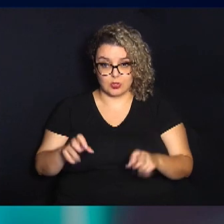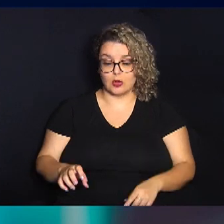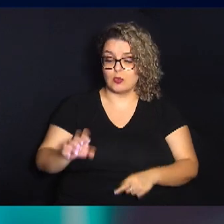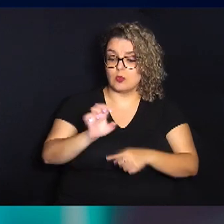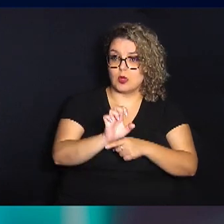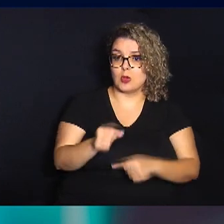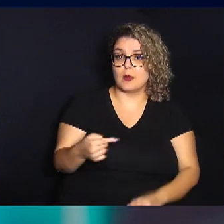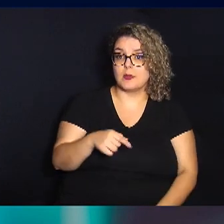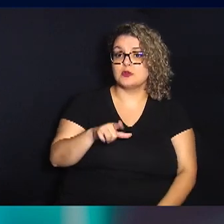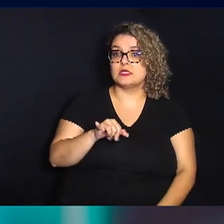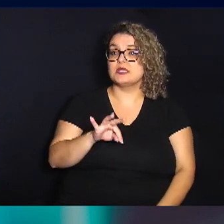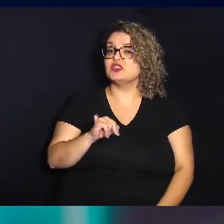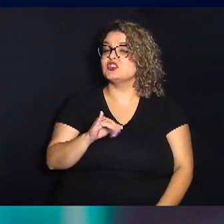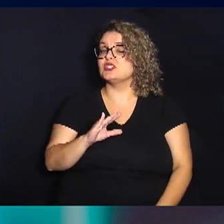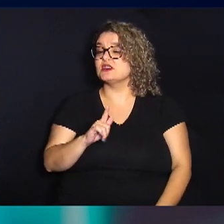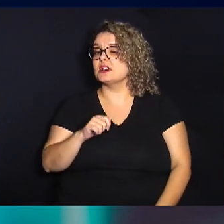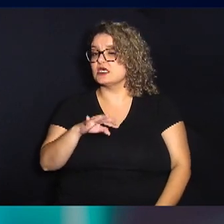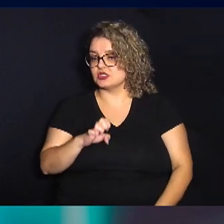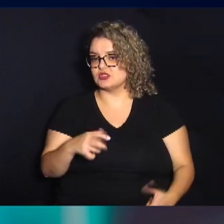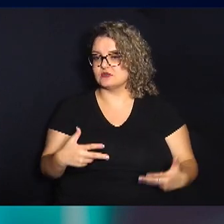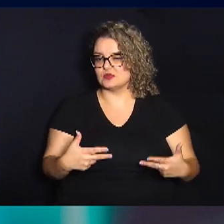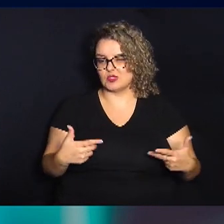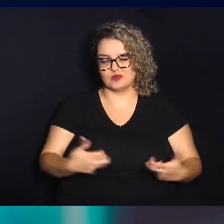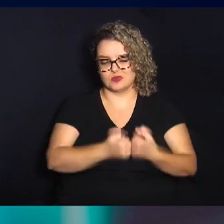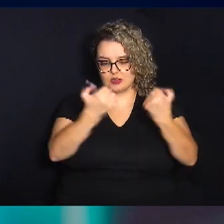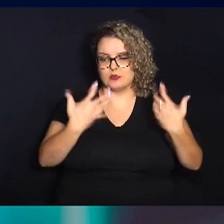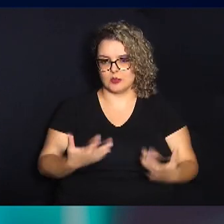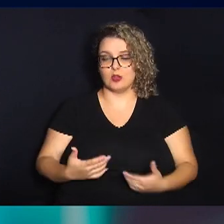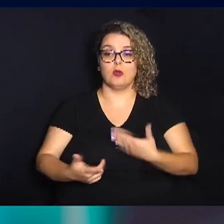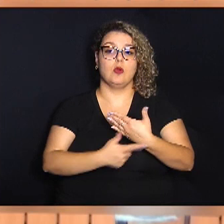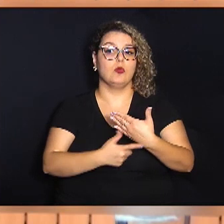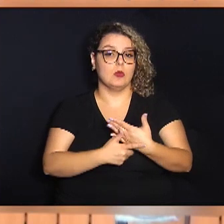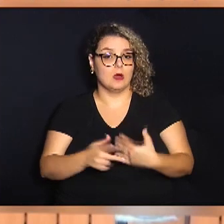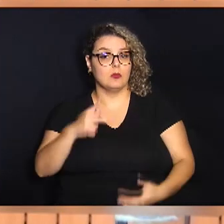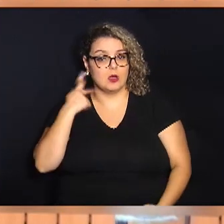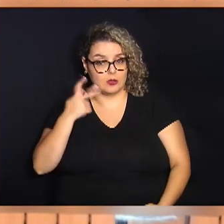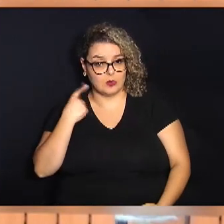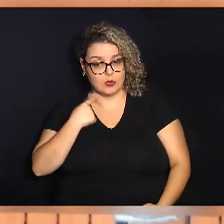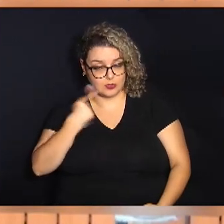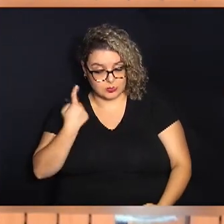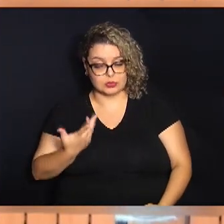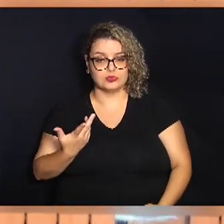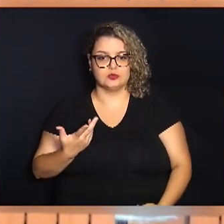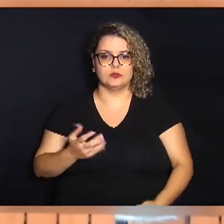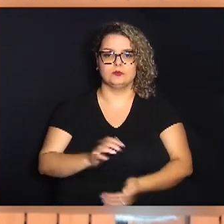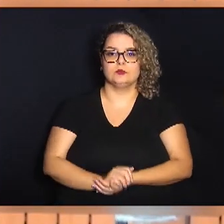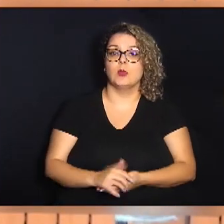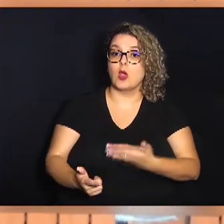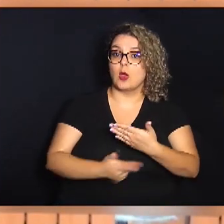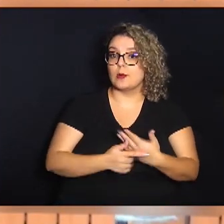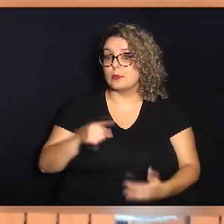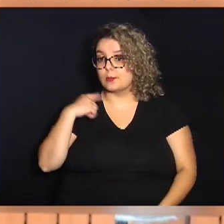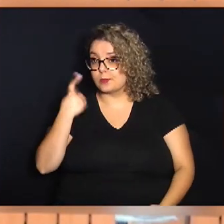menos litigante, o papel da advocacia pública na solução de conflitos". O papel do advogado público,